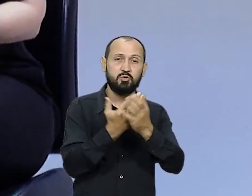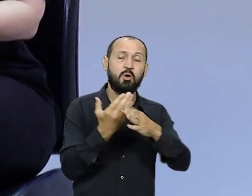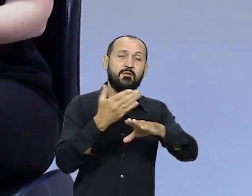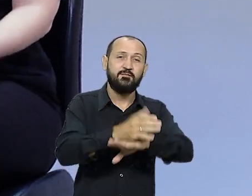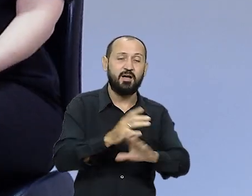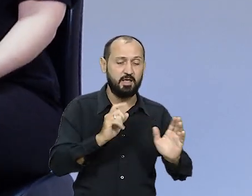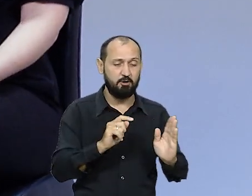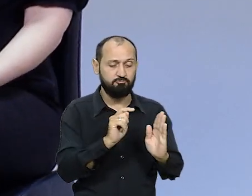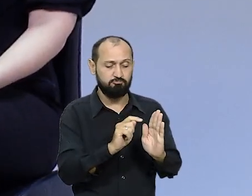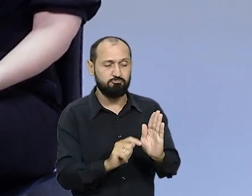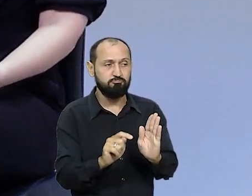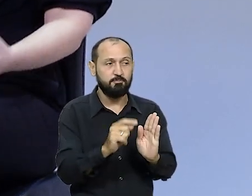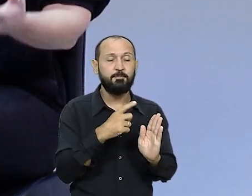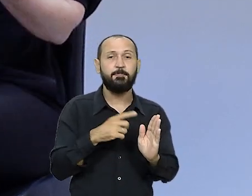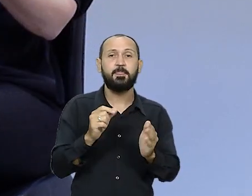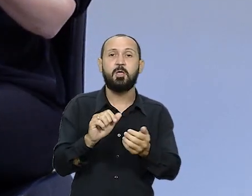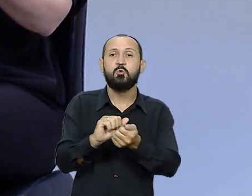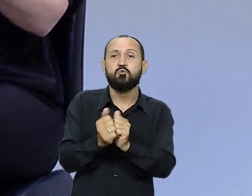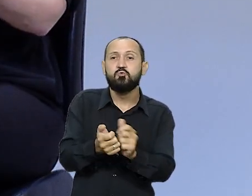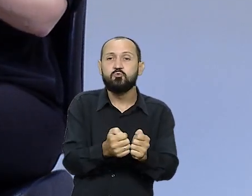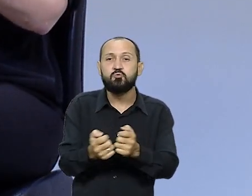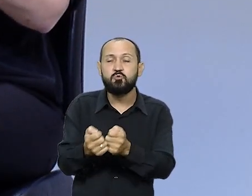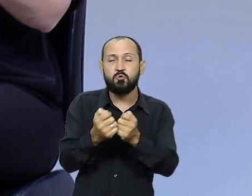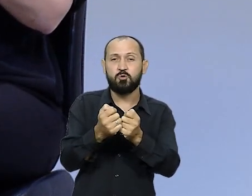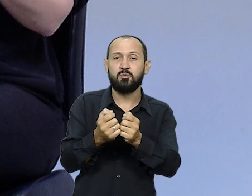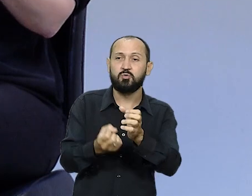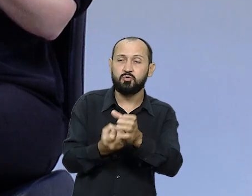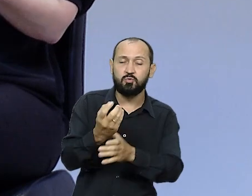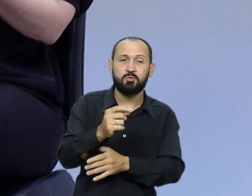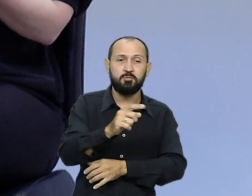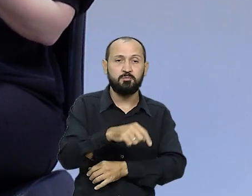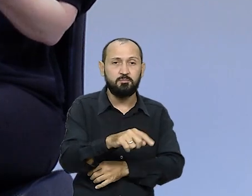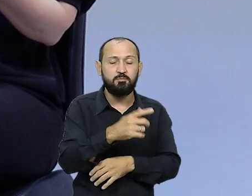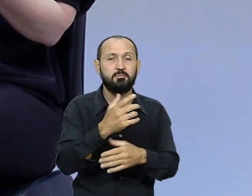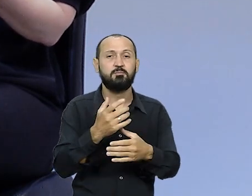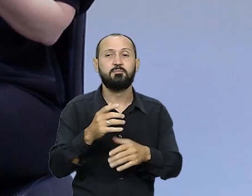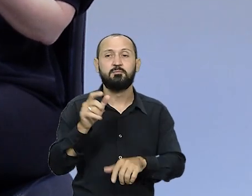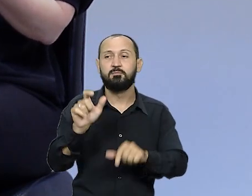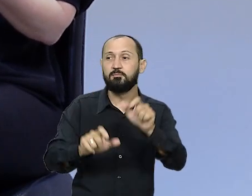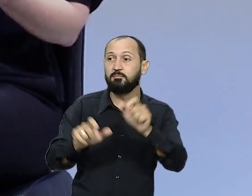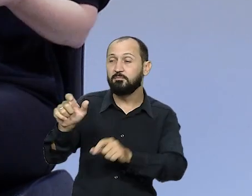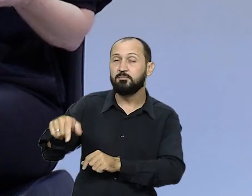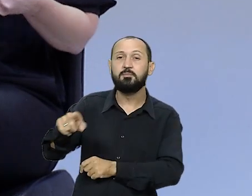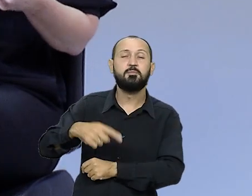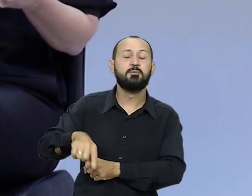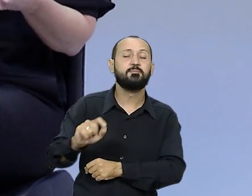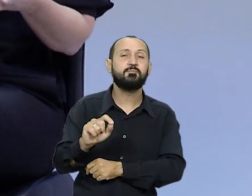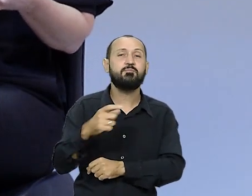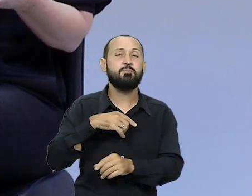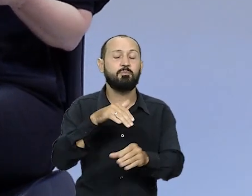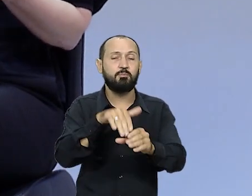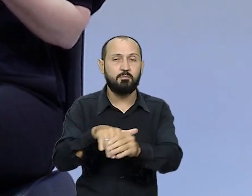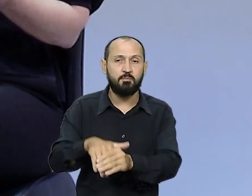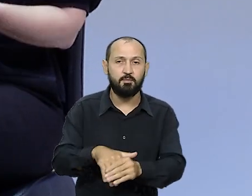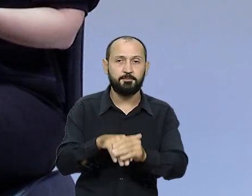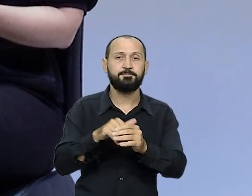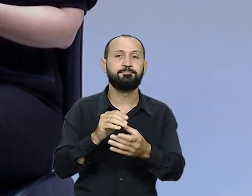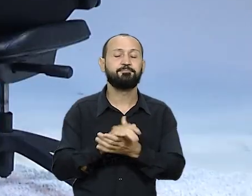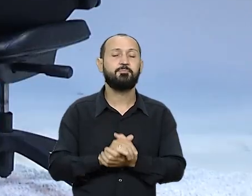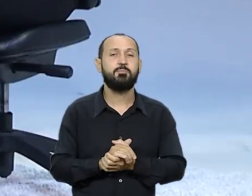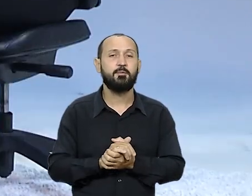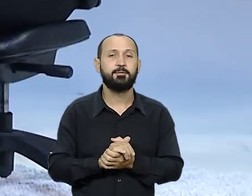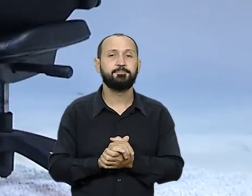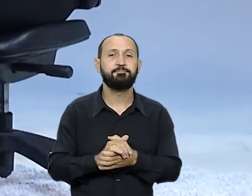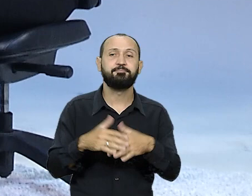escolas, levam a urna eletrônica, tem o joguinho, implanta na urna eletrônica personagens que serão os